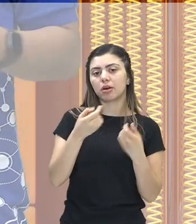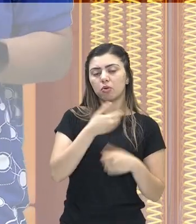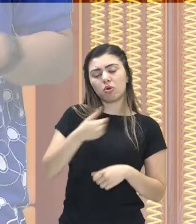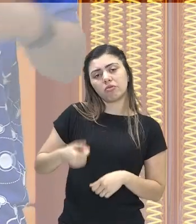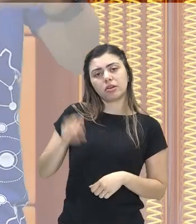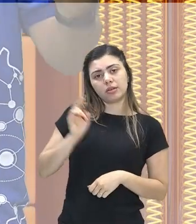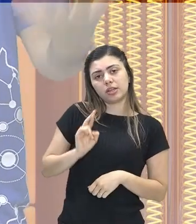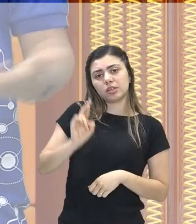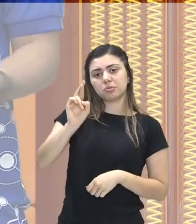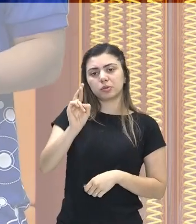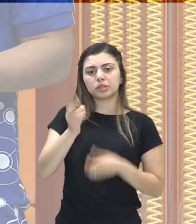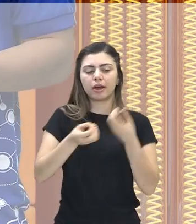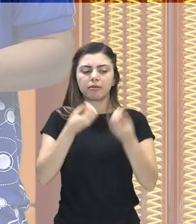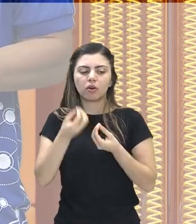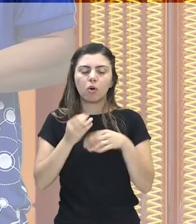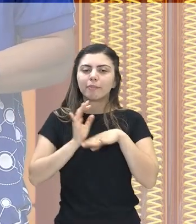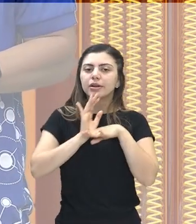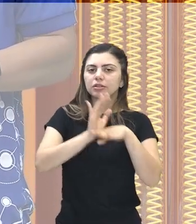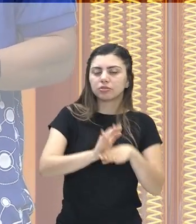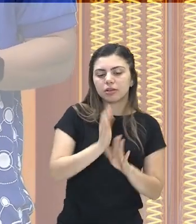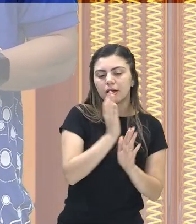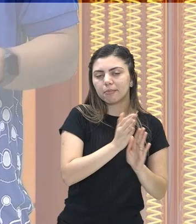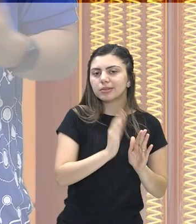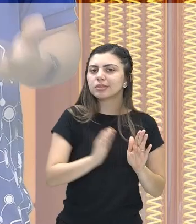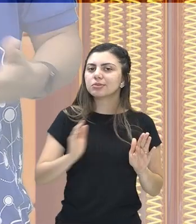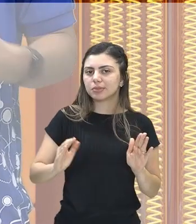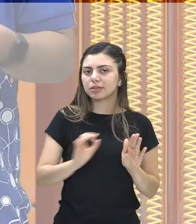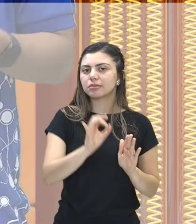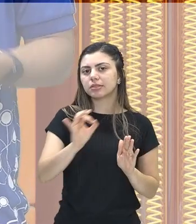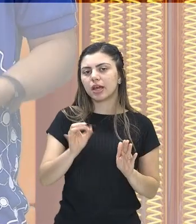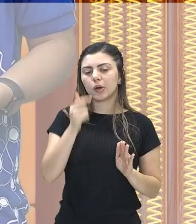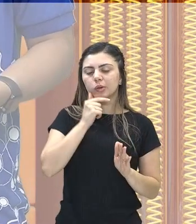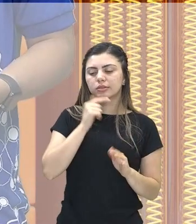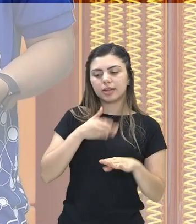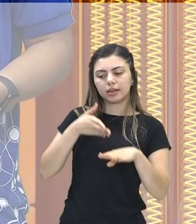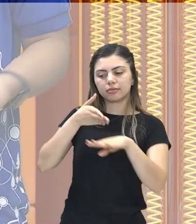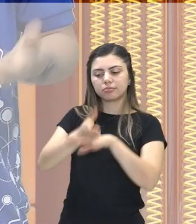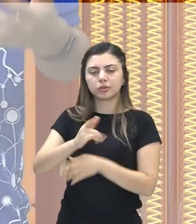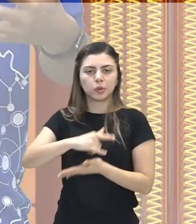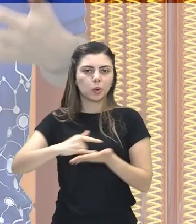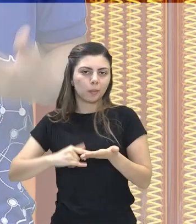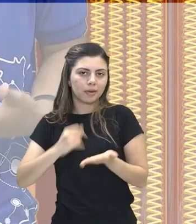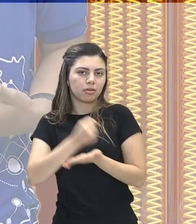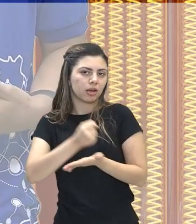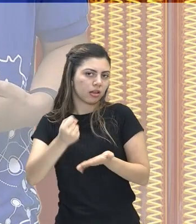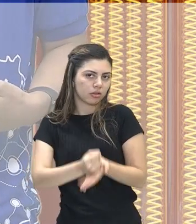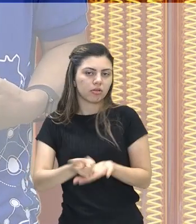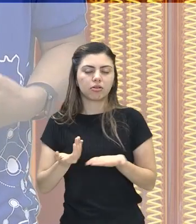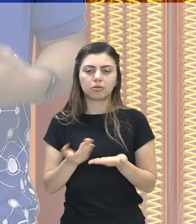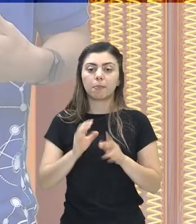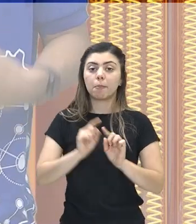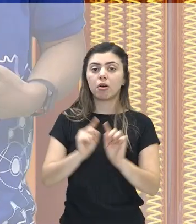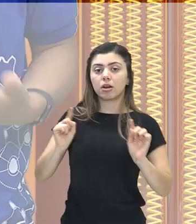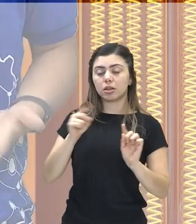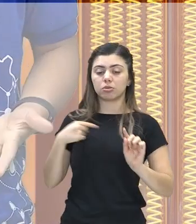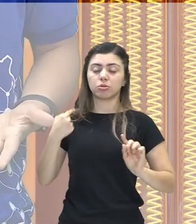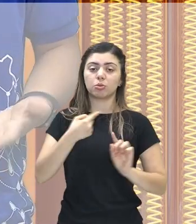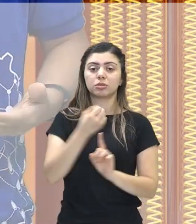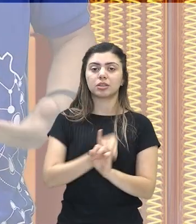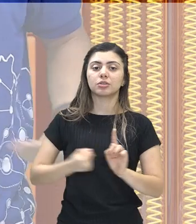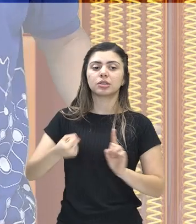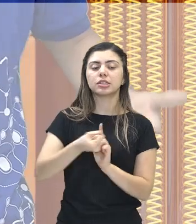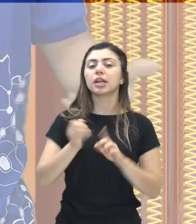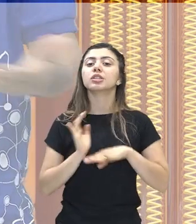né, de como fazer ali os procedimentos para entrada, para registro, né? Mas nós, enquanto sociedade, só o que a gente